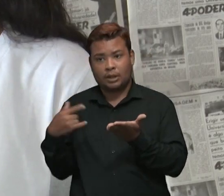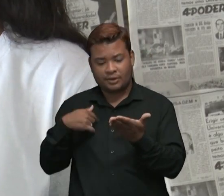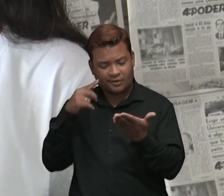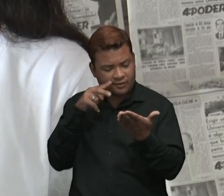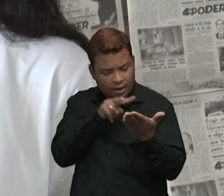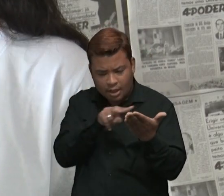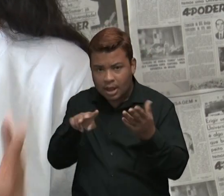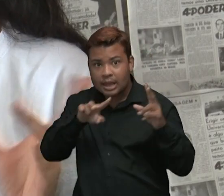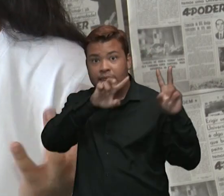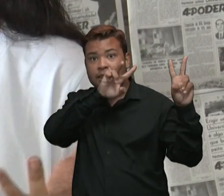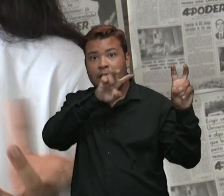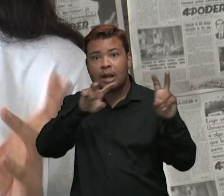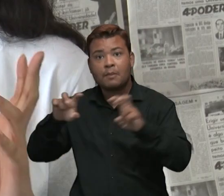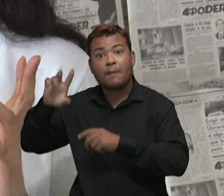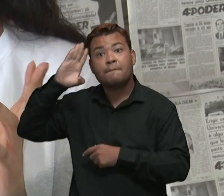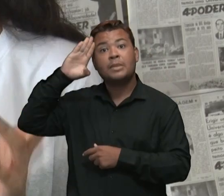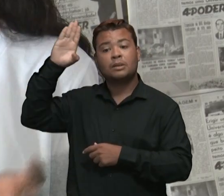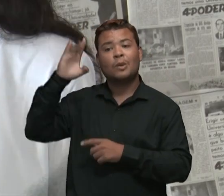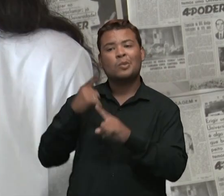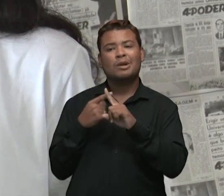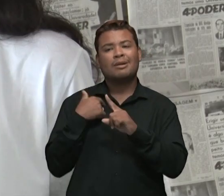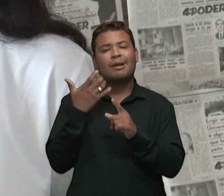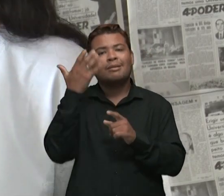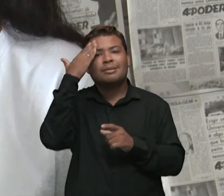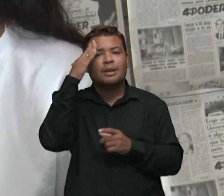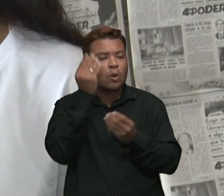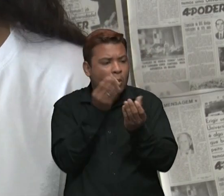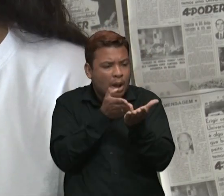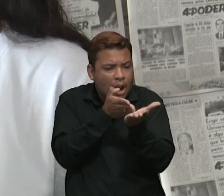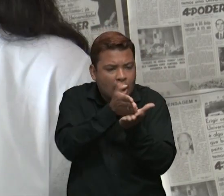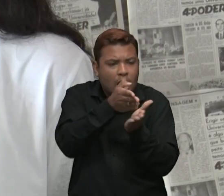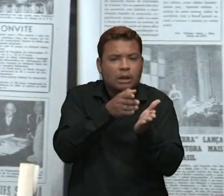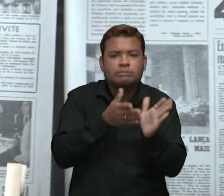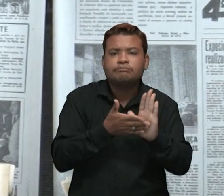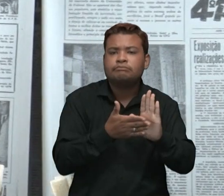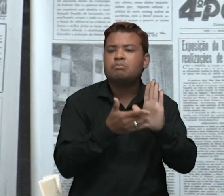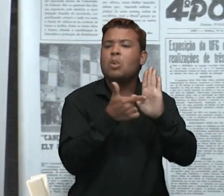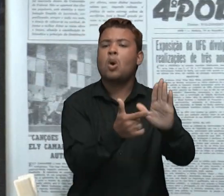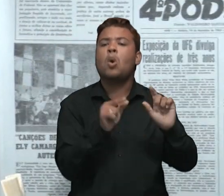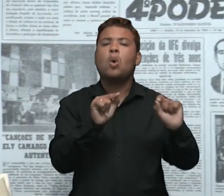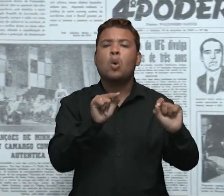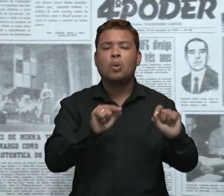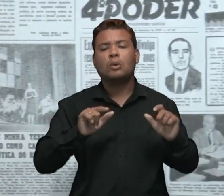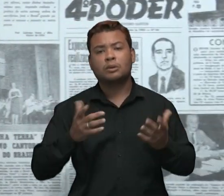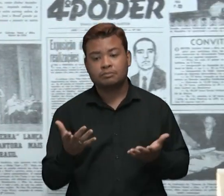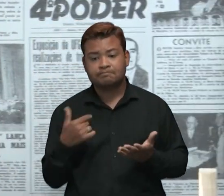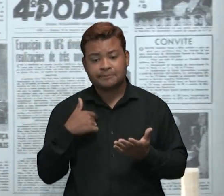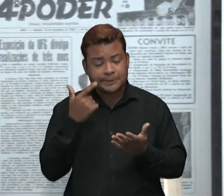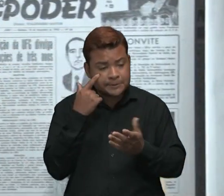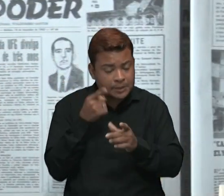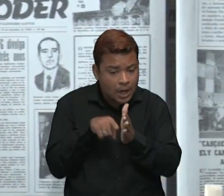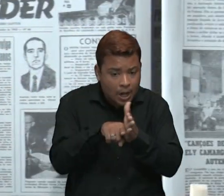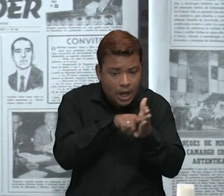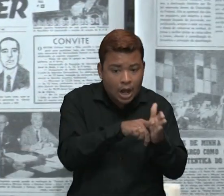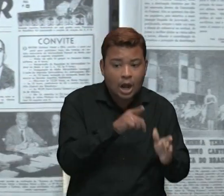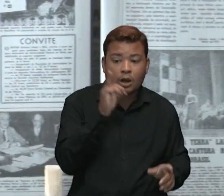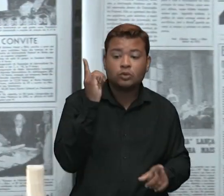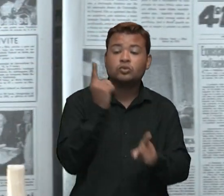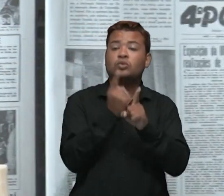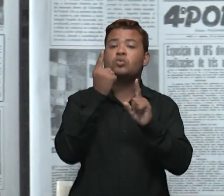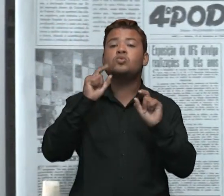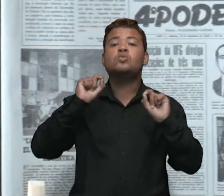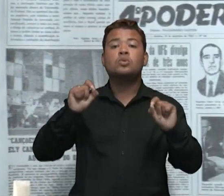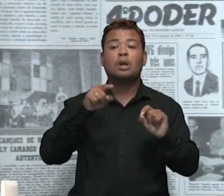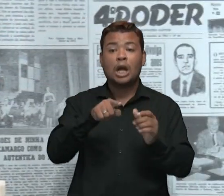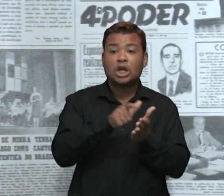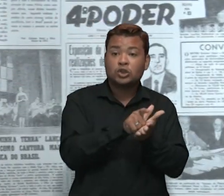né, desse jornal, para entender um pouco da linha editorial, o que esse jornal propunha. E com isso eu descobri que era um jornal que